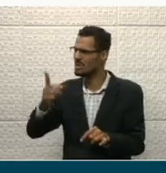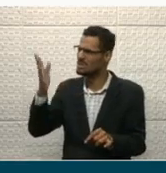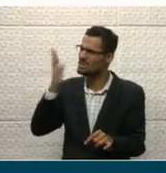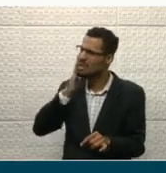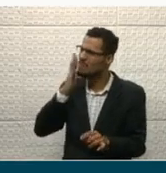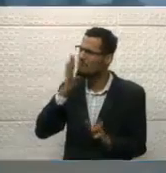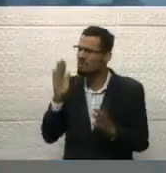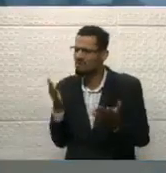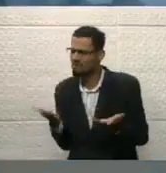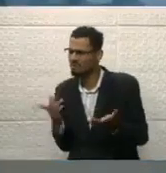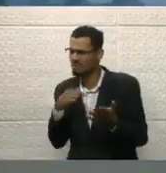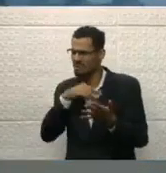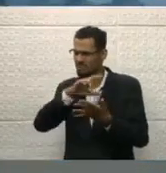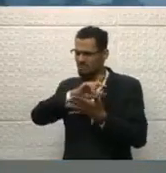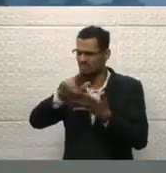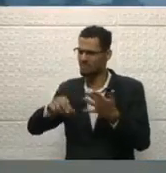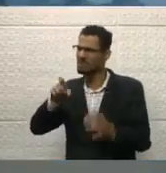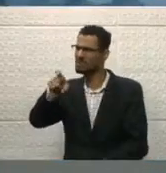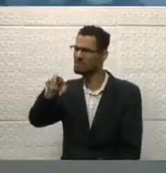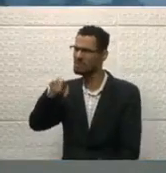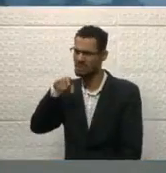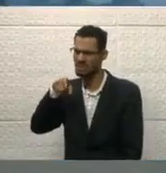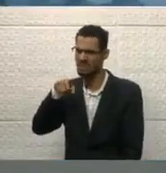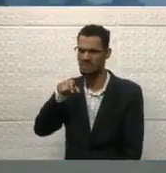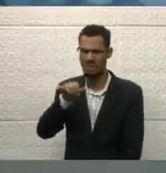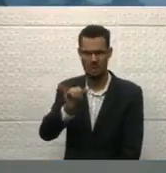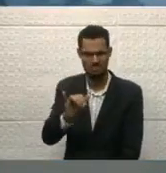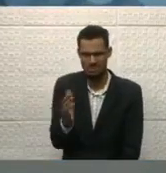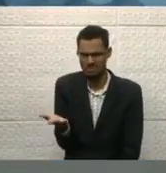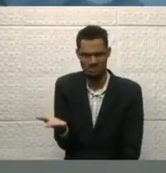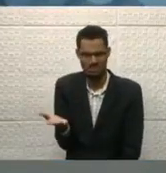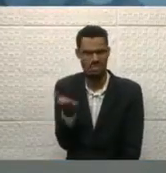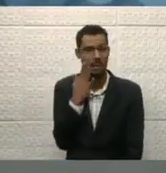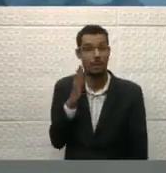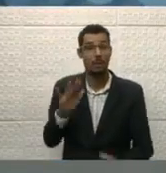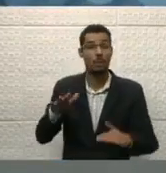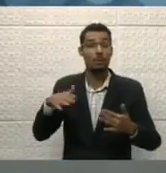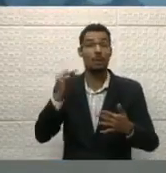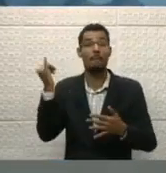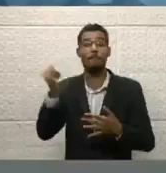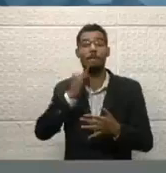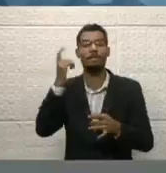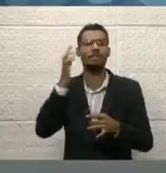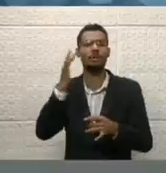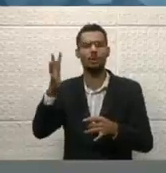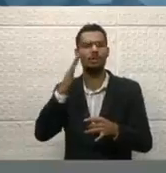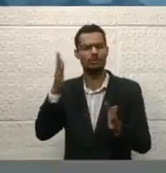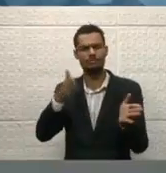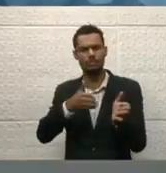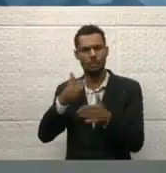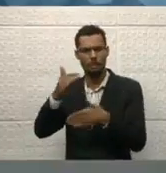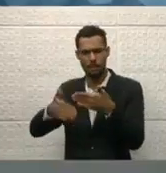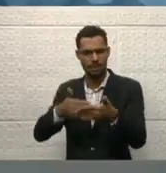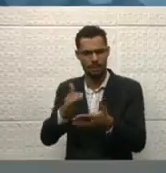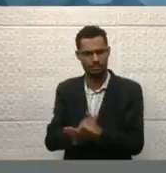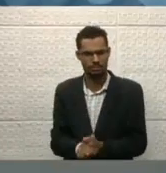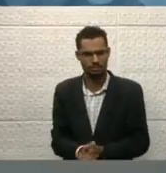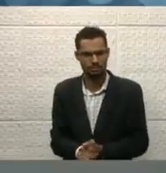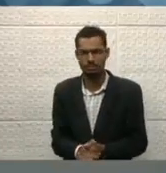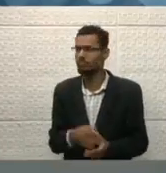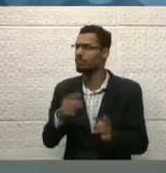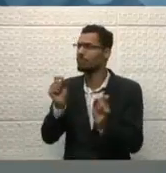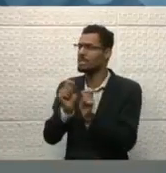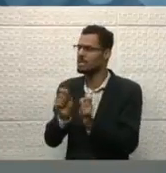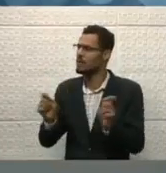identificar os coeficientes de x e de y? Qual seria a fundamentação teórica desse processo? Por que eu